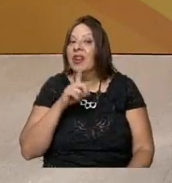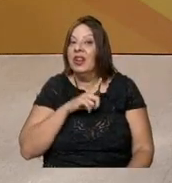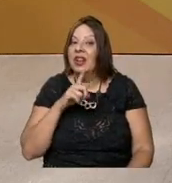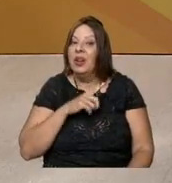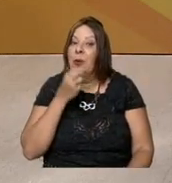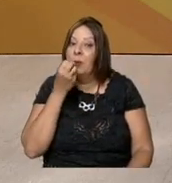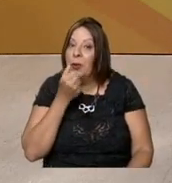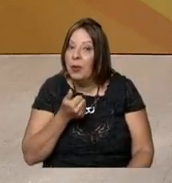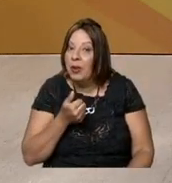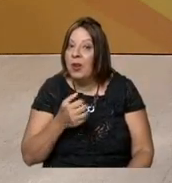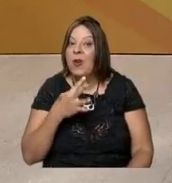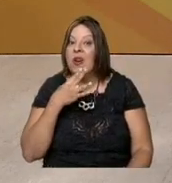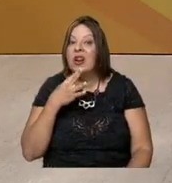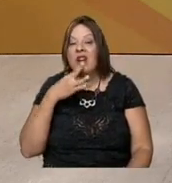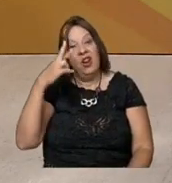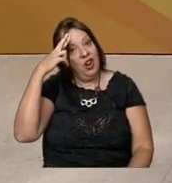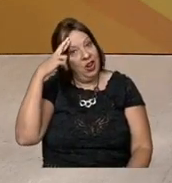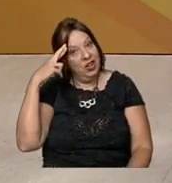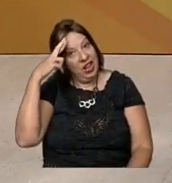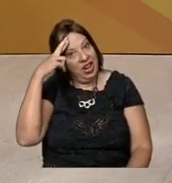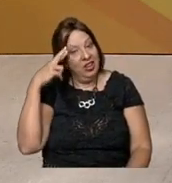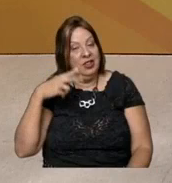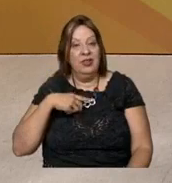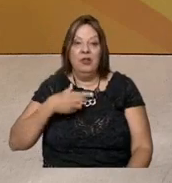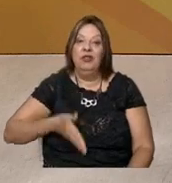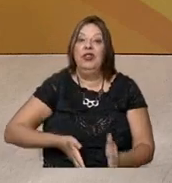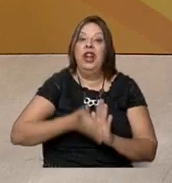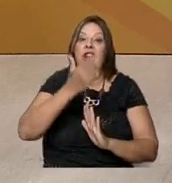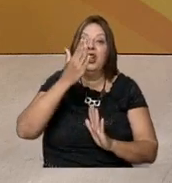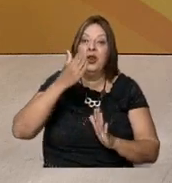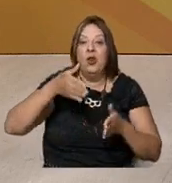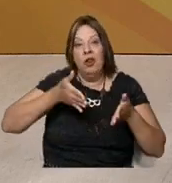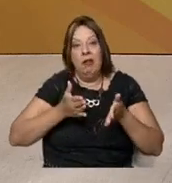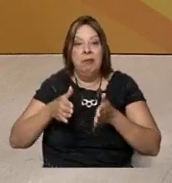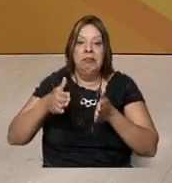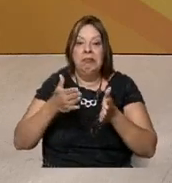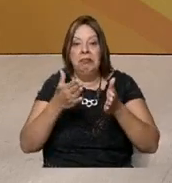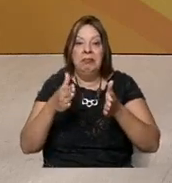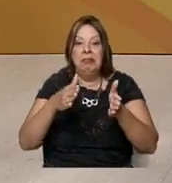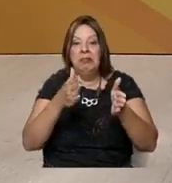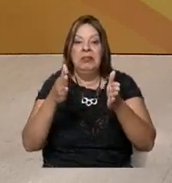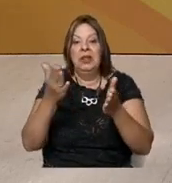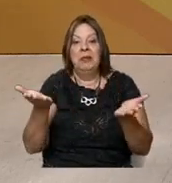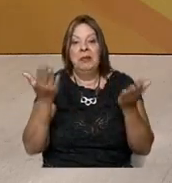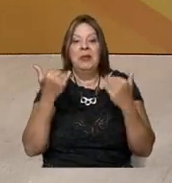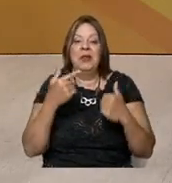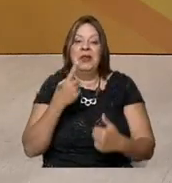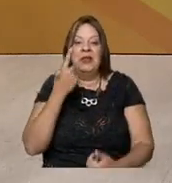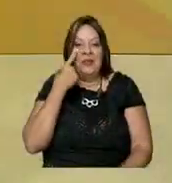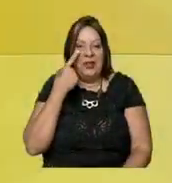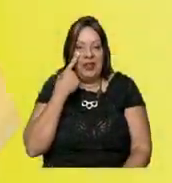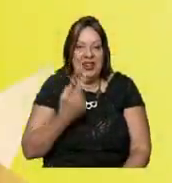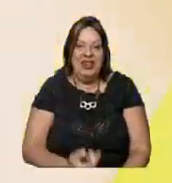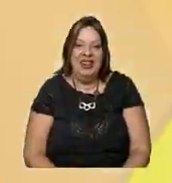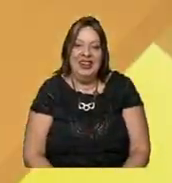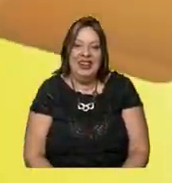boa e conheceu os contemplados foi ele, o Rogerinho, que pegou a estrada e a gente vai ver o resultado disso agora. Rodou!